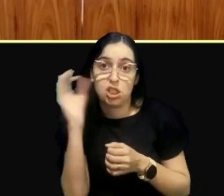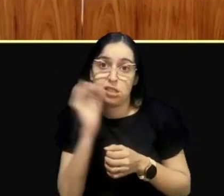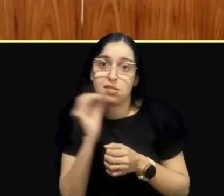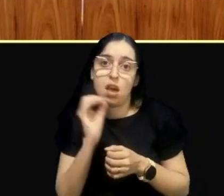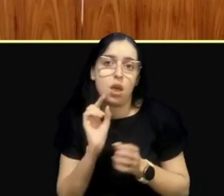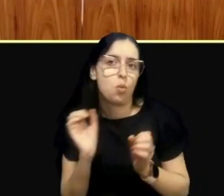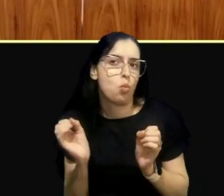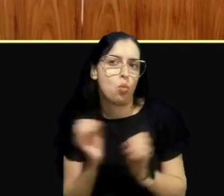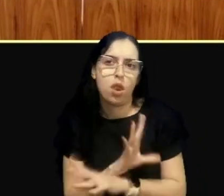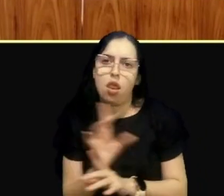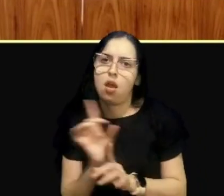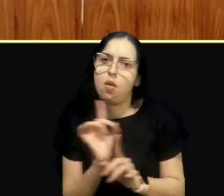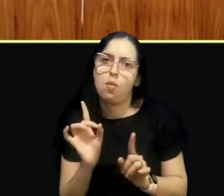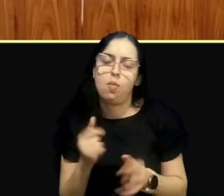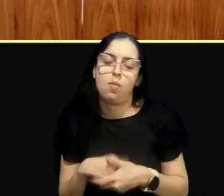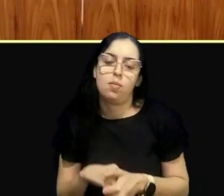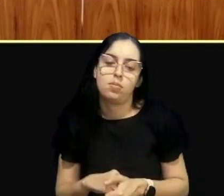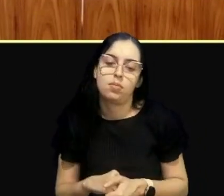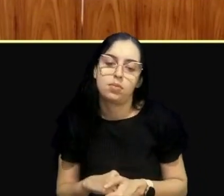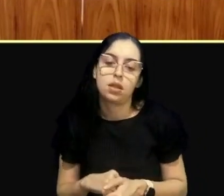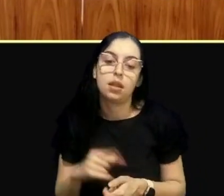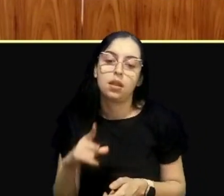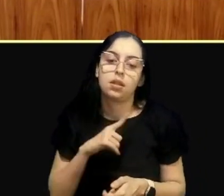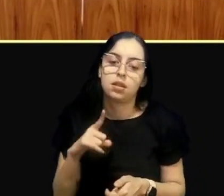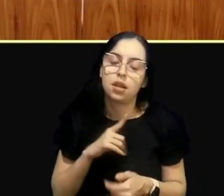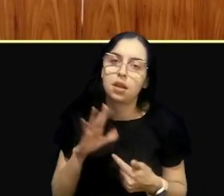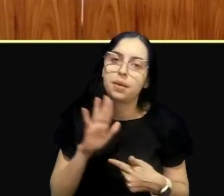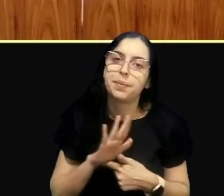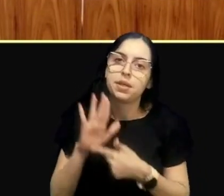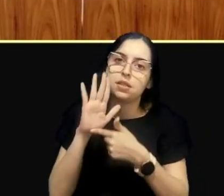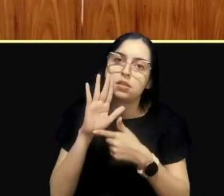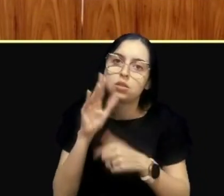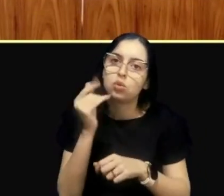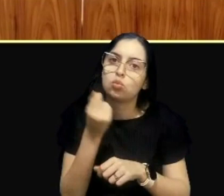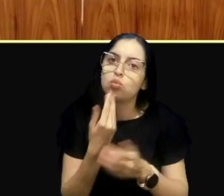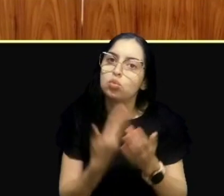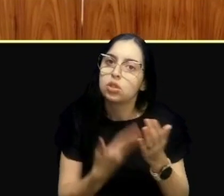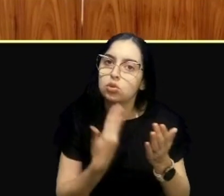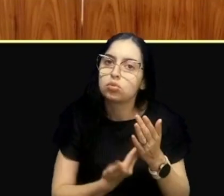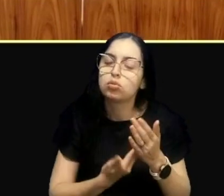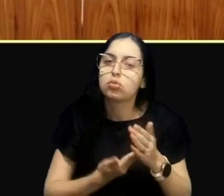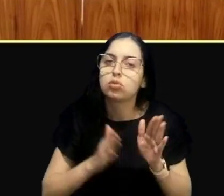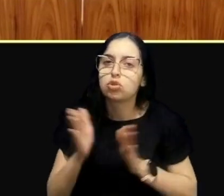existe. Então, eles têm que apresentar um estudo de viabilidade,